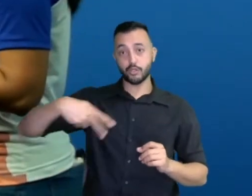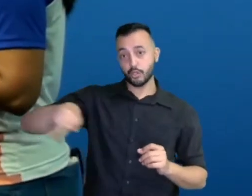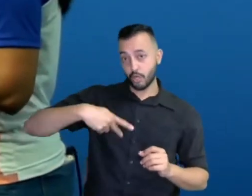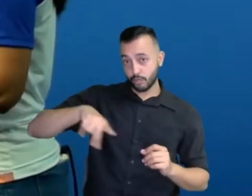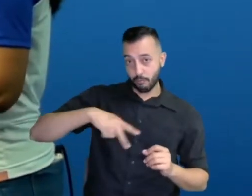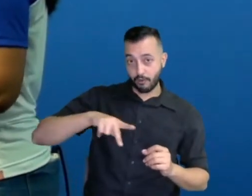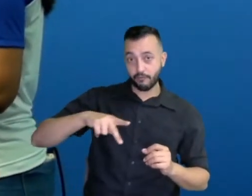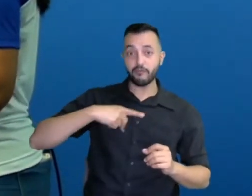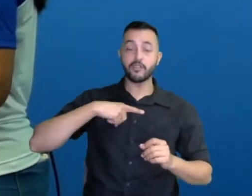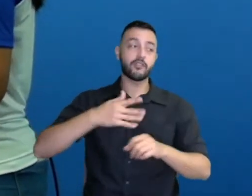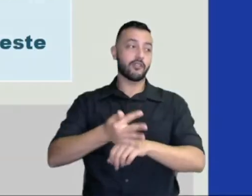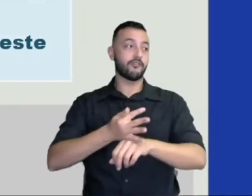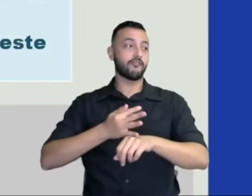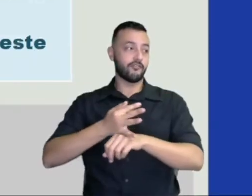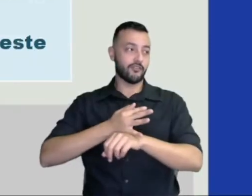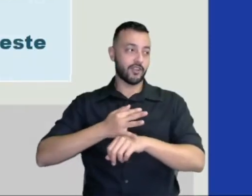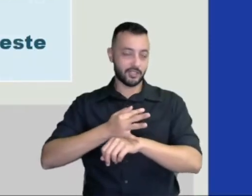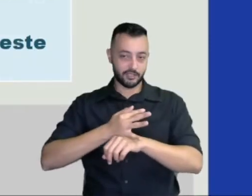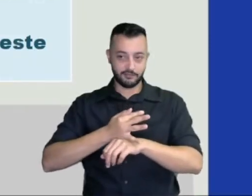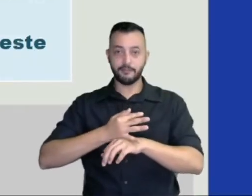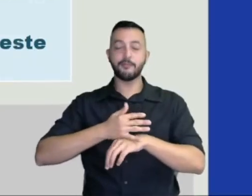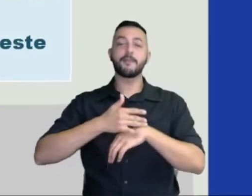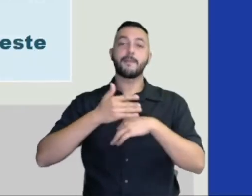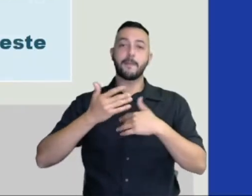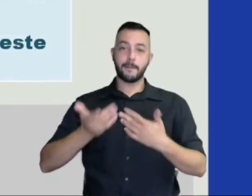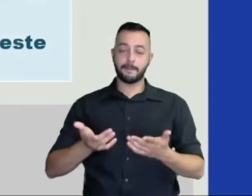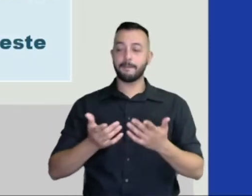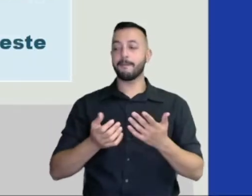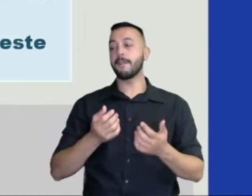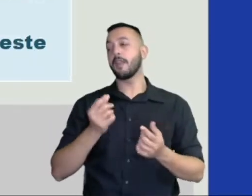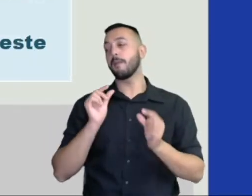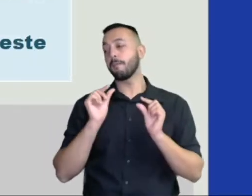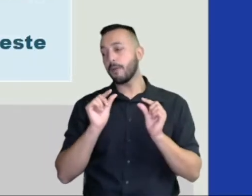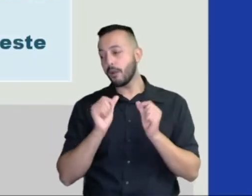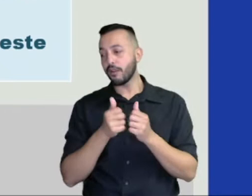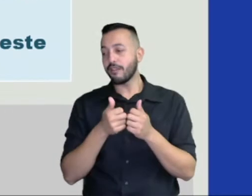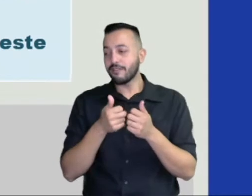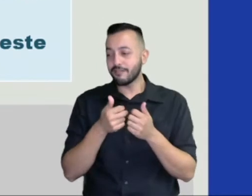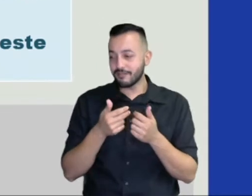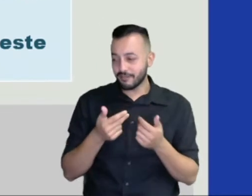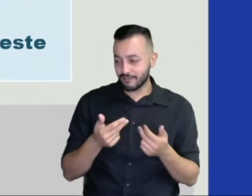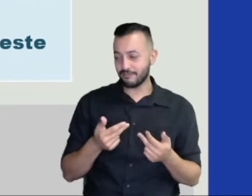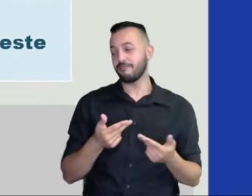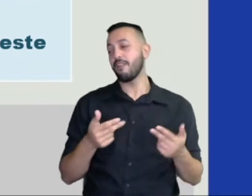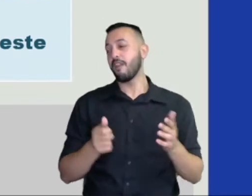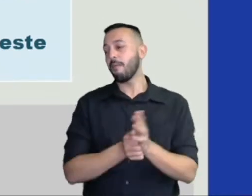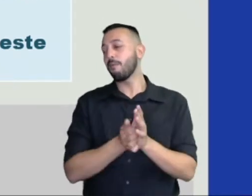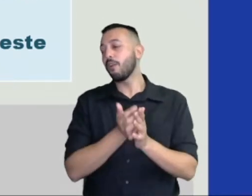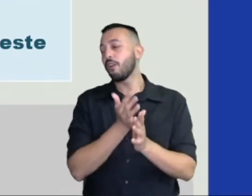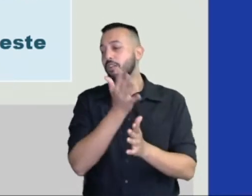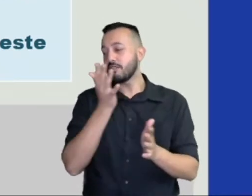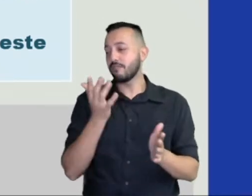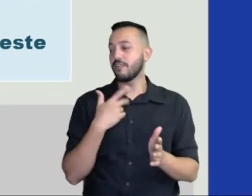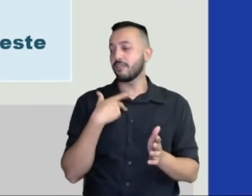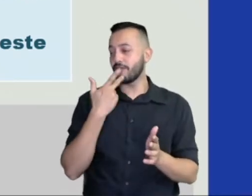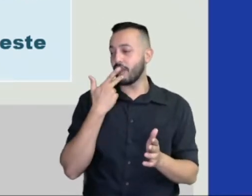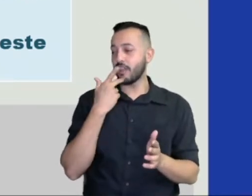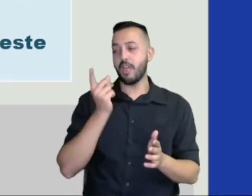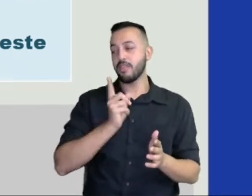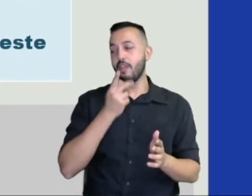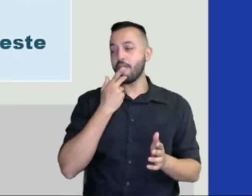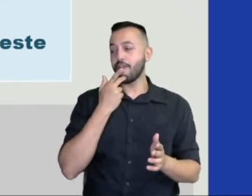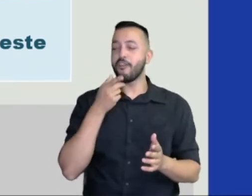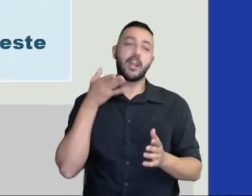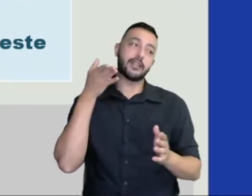professores estão de vacaciones. Las pocas veces que hablaron, no hablaron de ese caso.